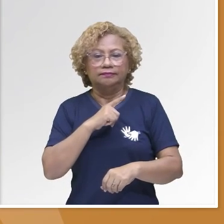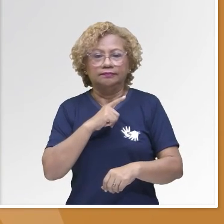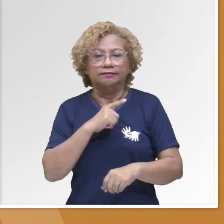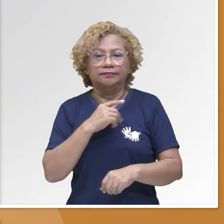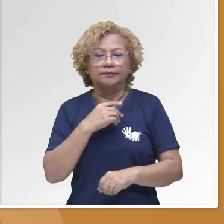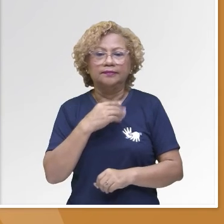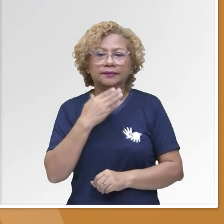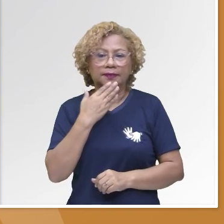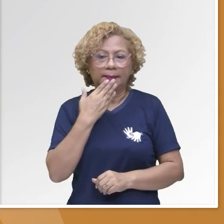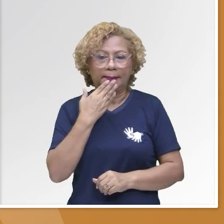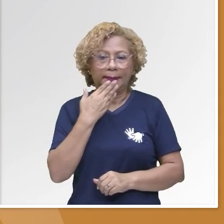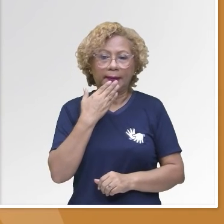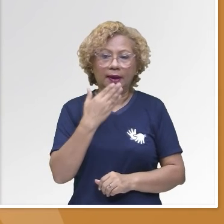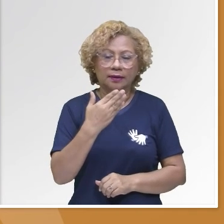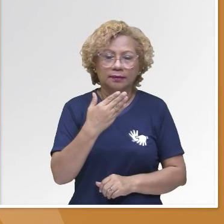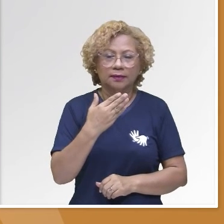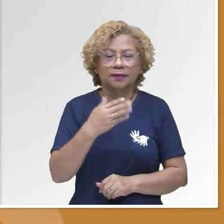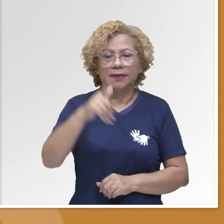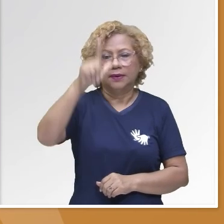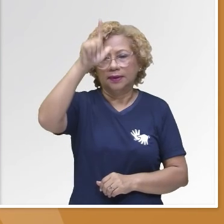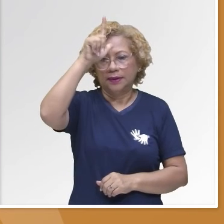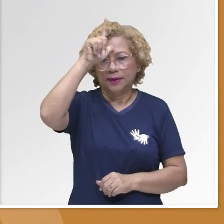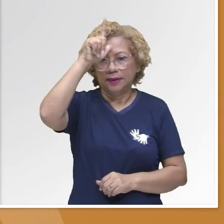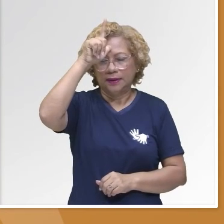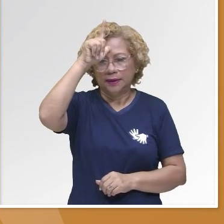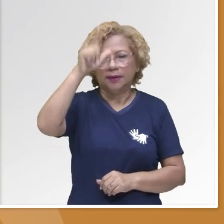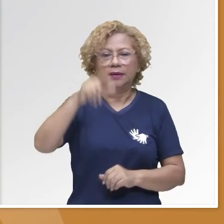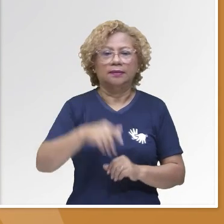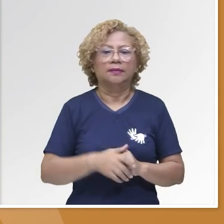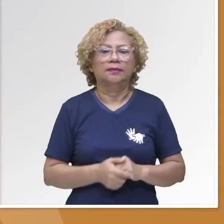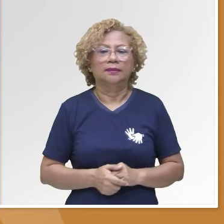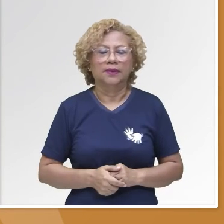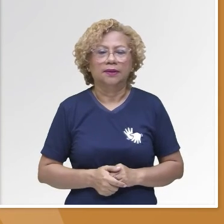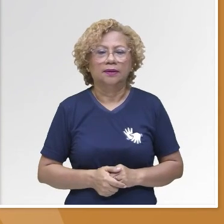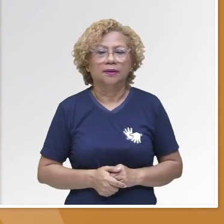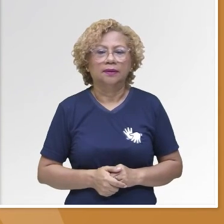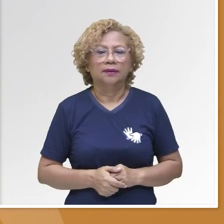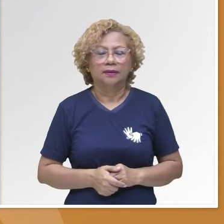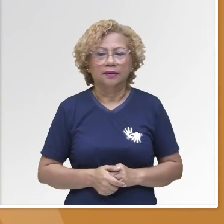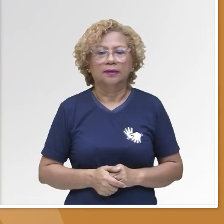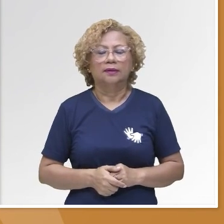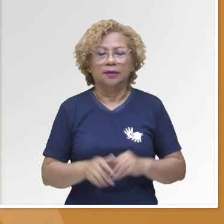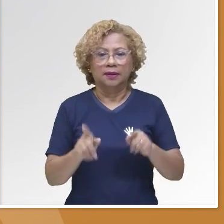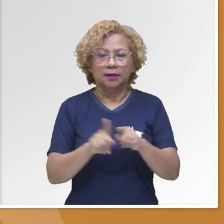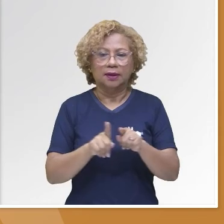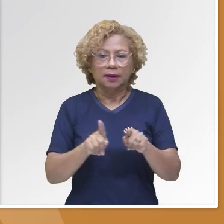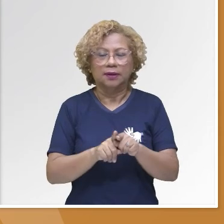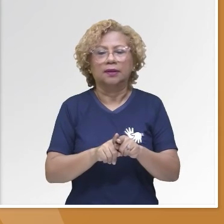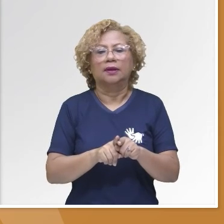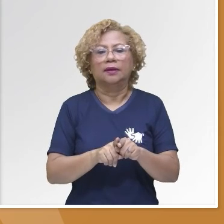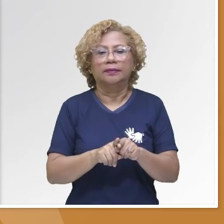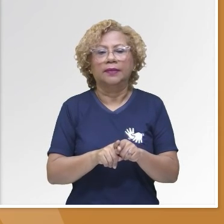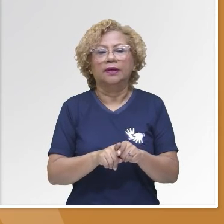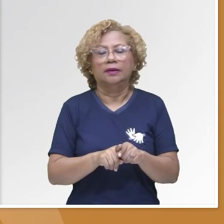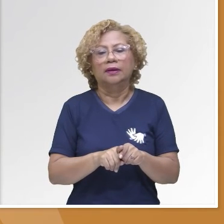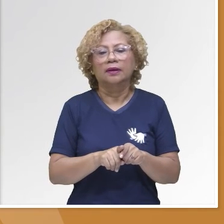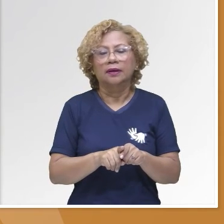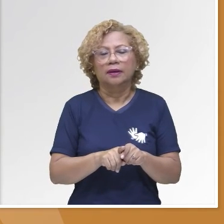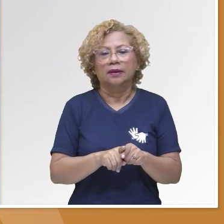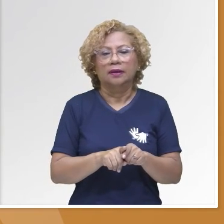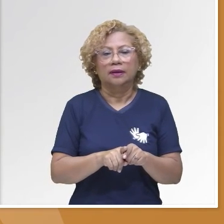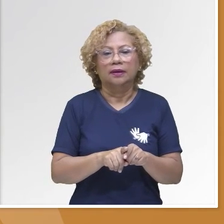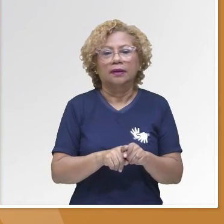um dos principais países a participar aí, né, da Segunda Guerra Mundial, e também entre